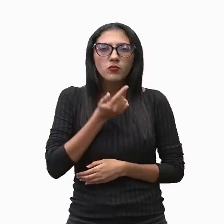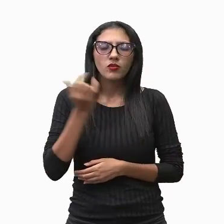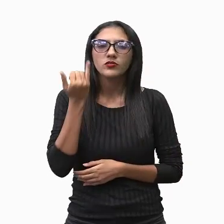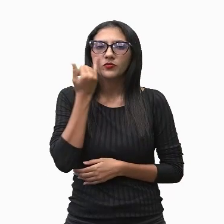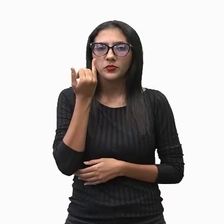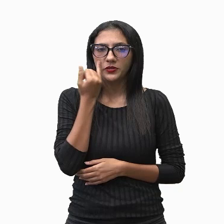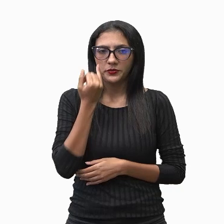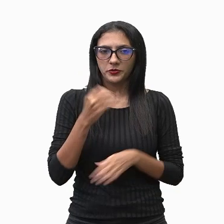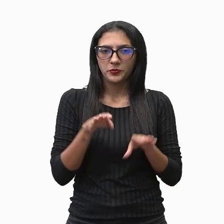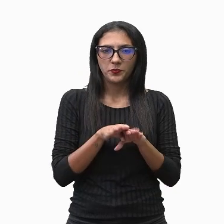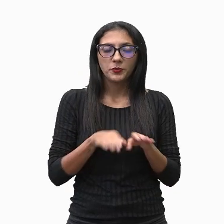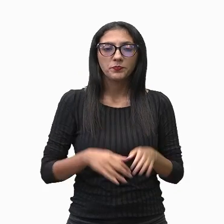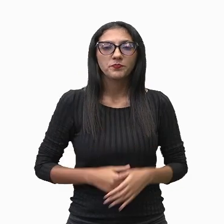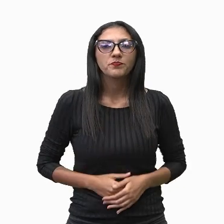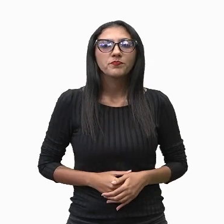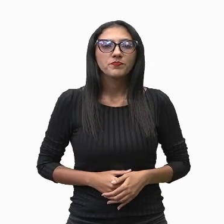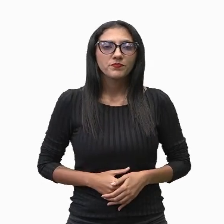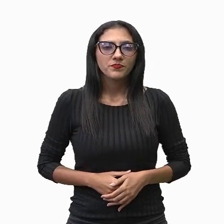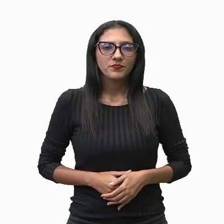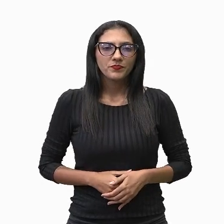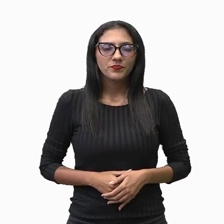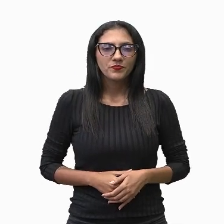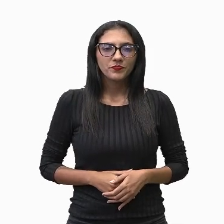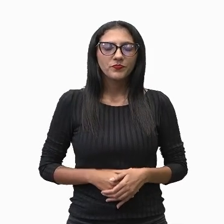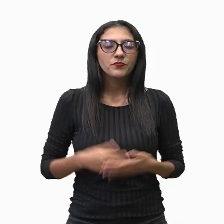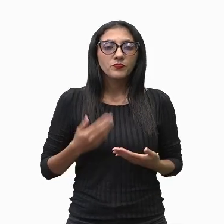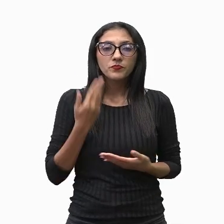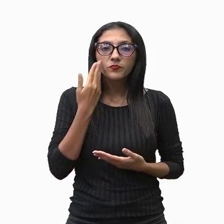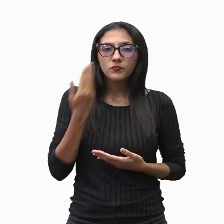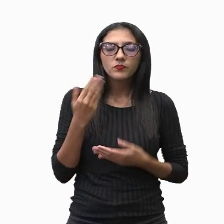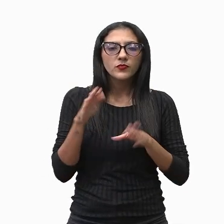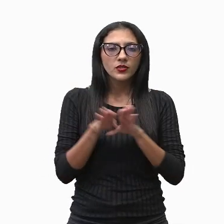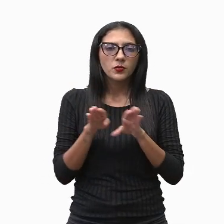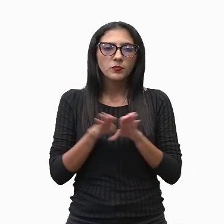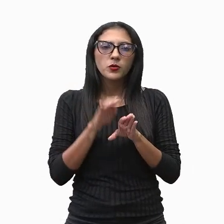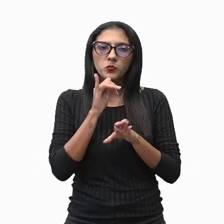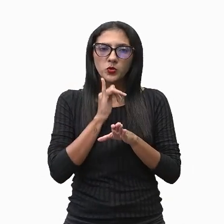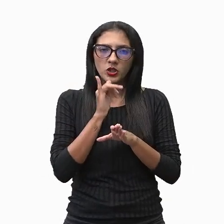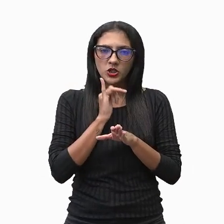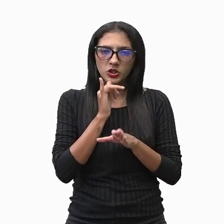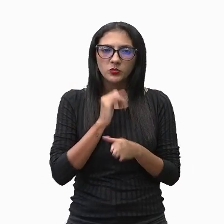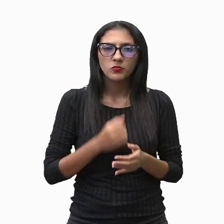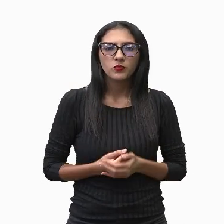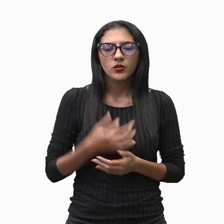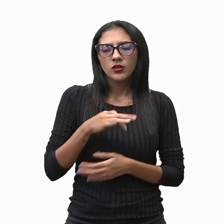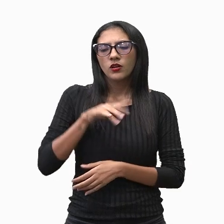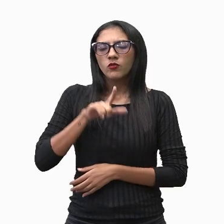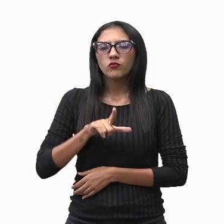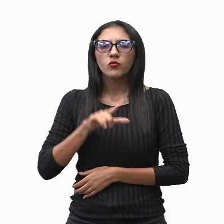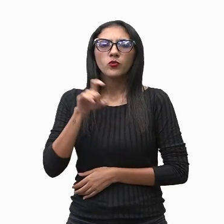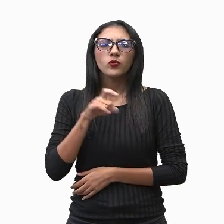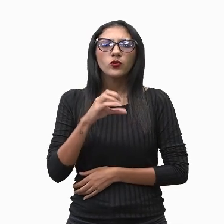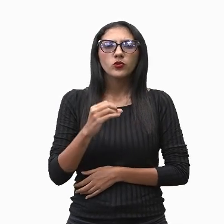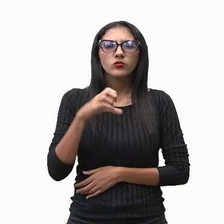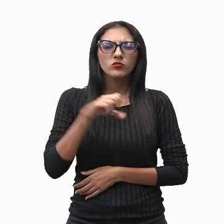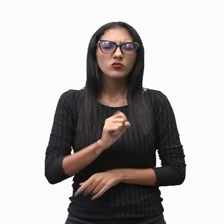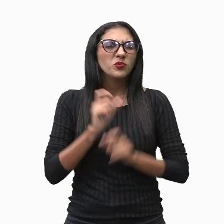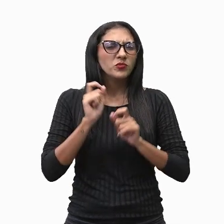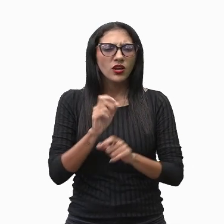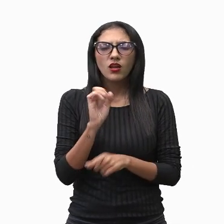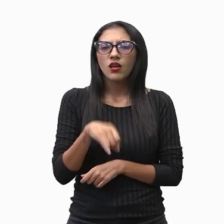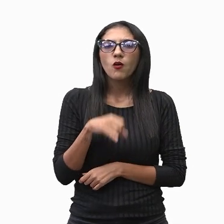podemos observar aqui, gente, que nós temos os famosos fluxos populacionais. Então vamos recordar aqui.